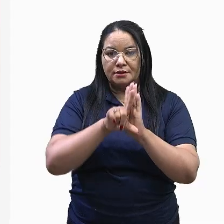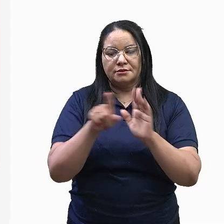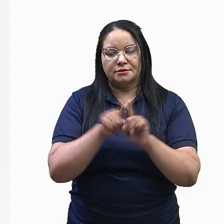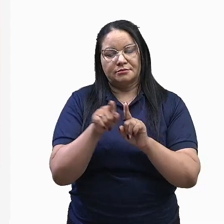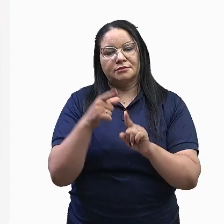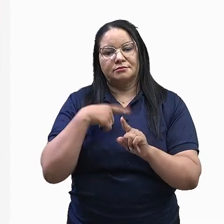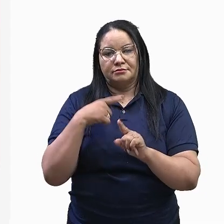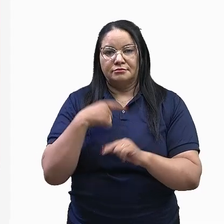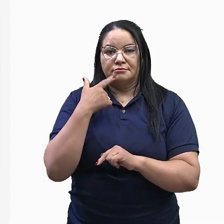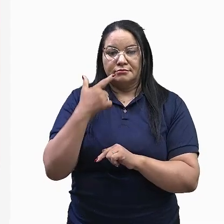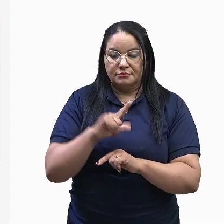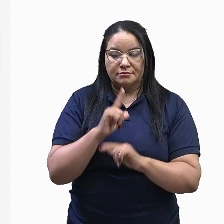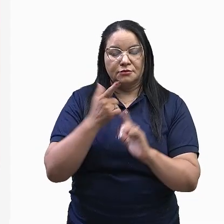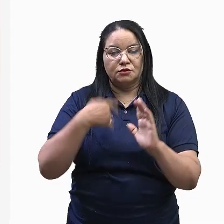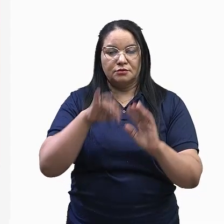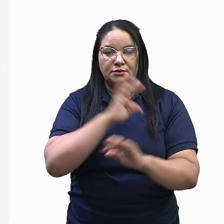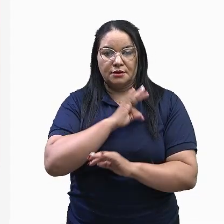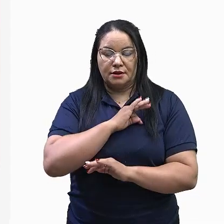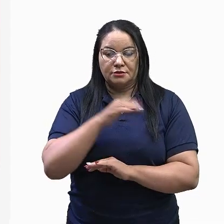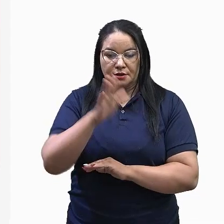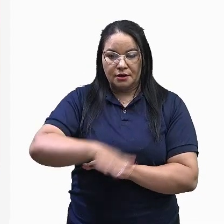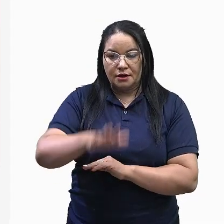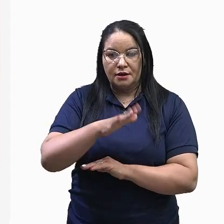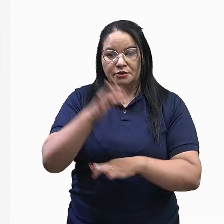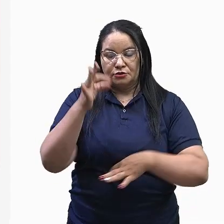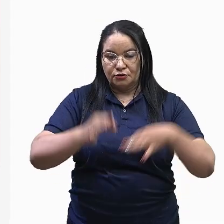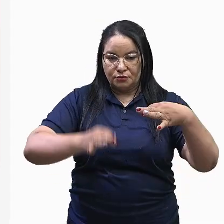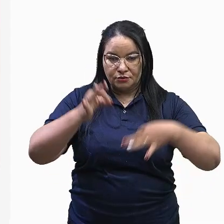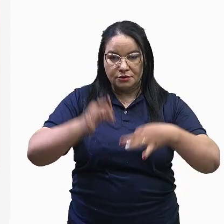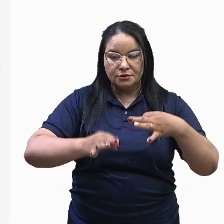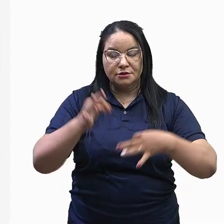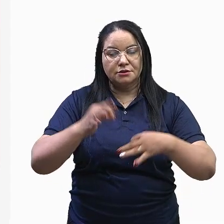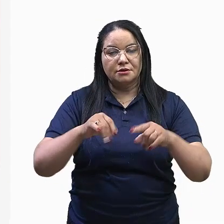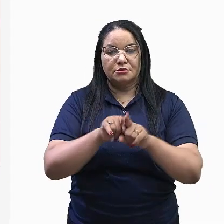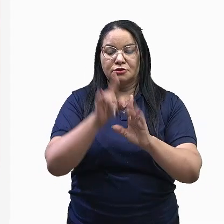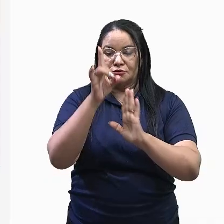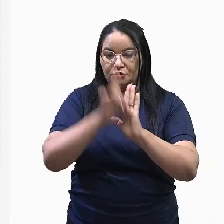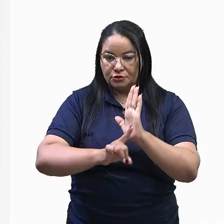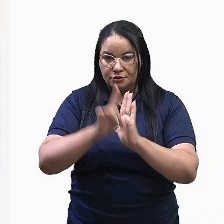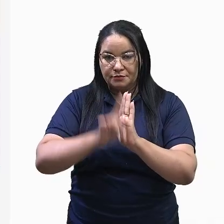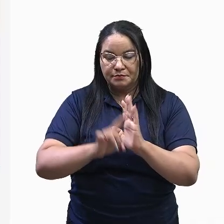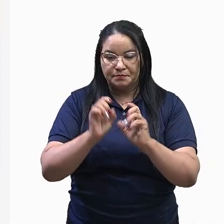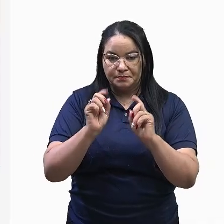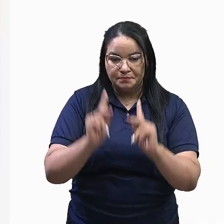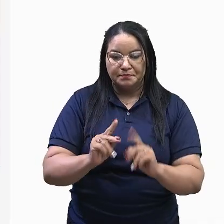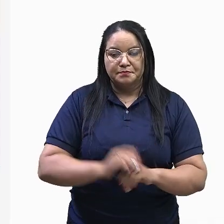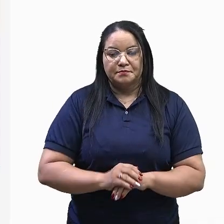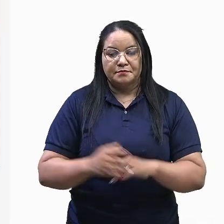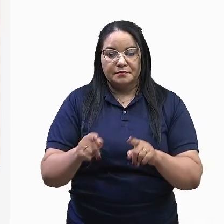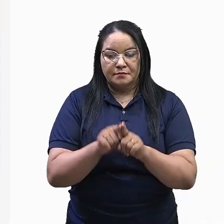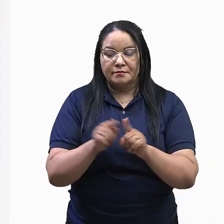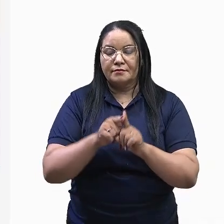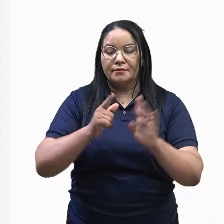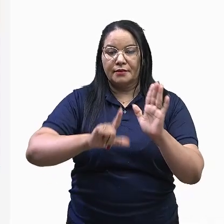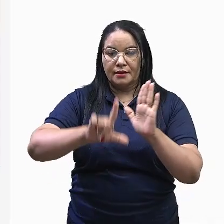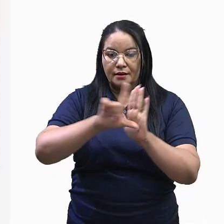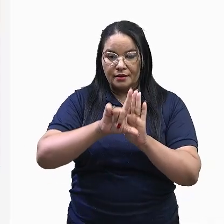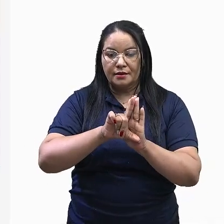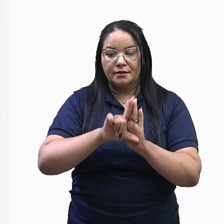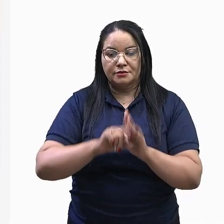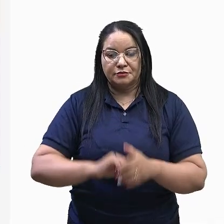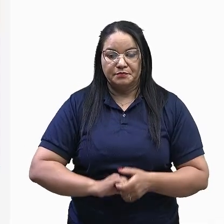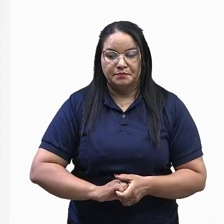linguagem técnica da área jurídica, né, do direito, das leis,